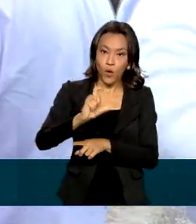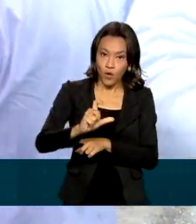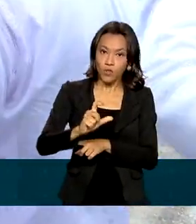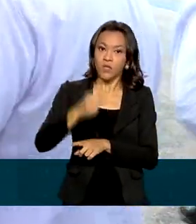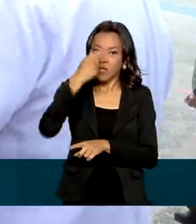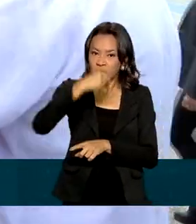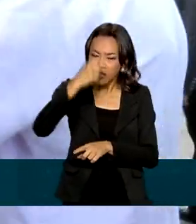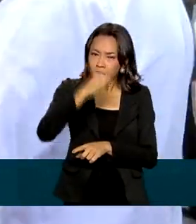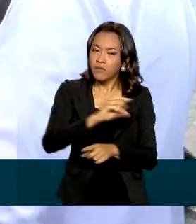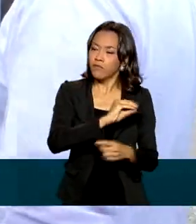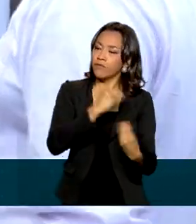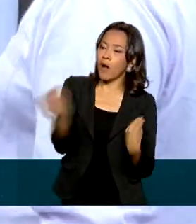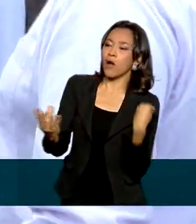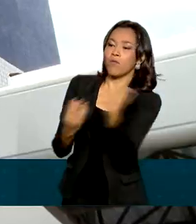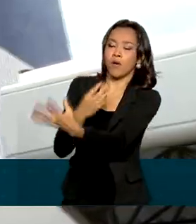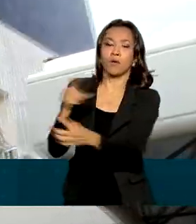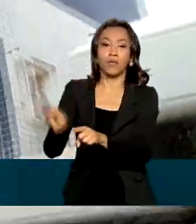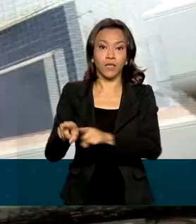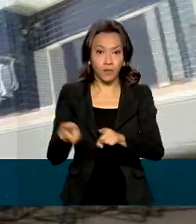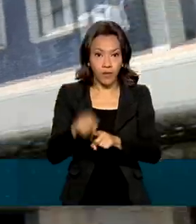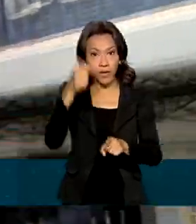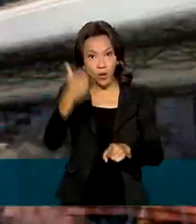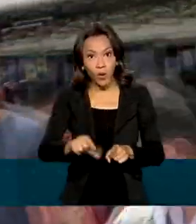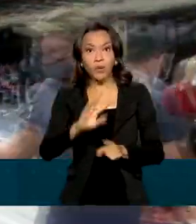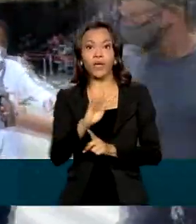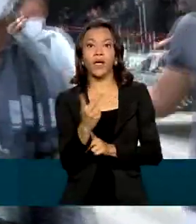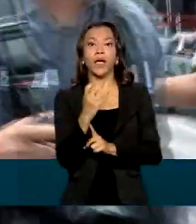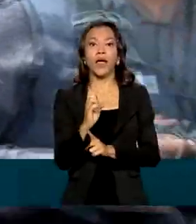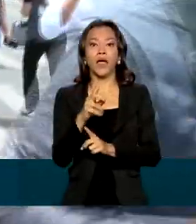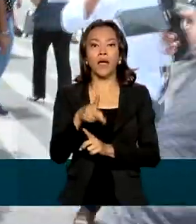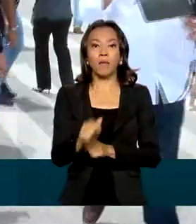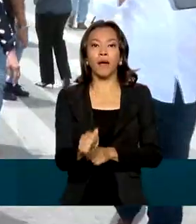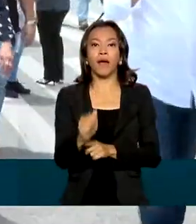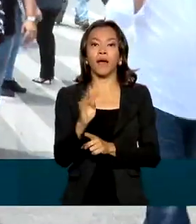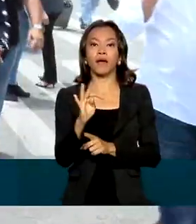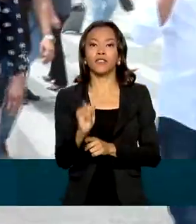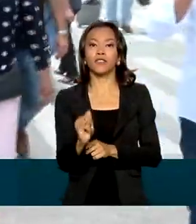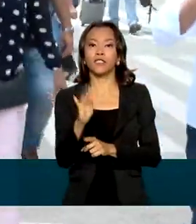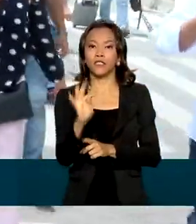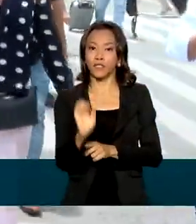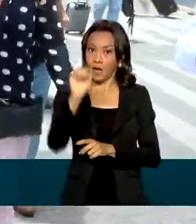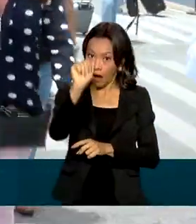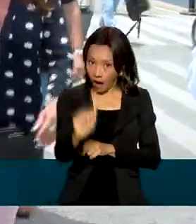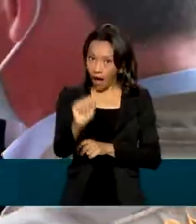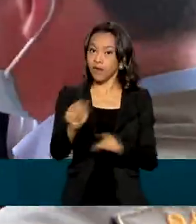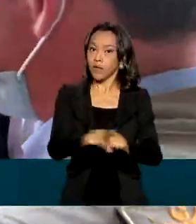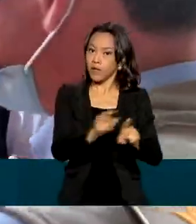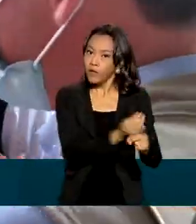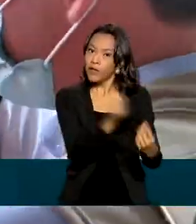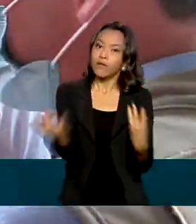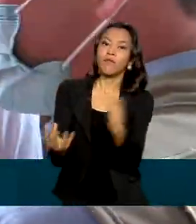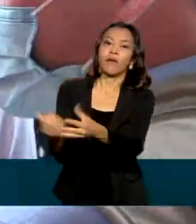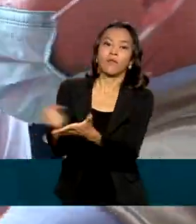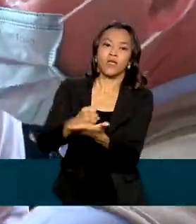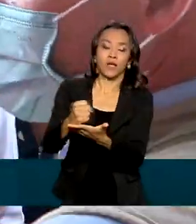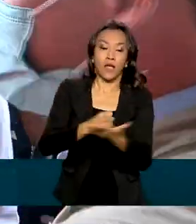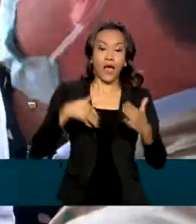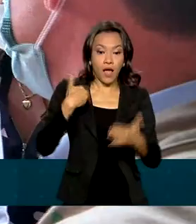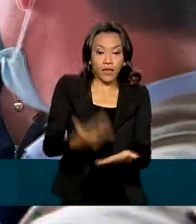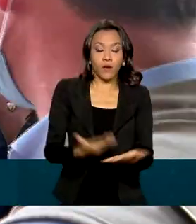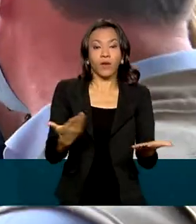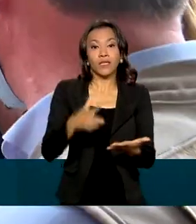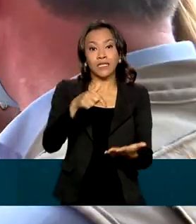40 mil doses de imunizantes contra a hepatite A pediátrica. Até o momento, 700 milhões de reais